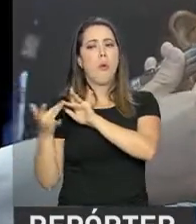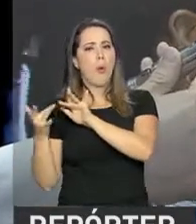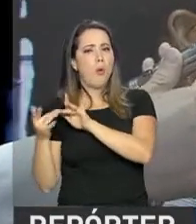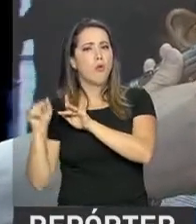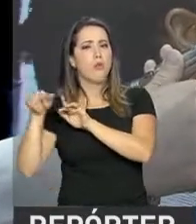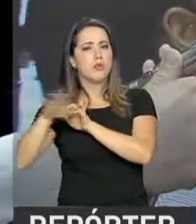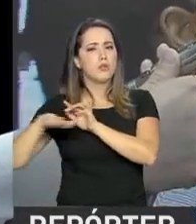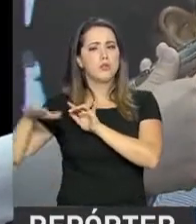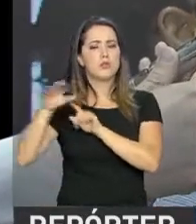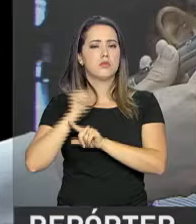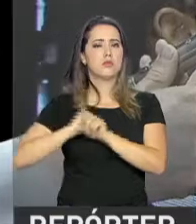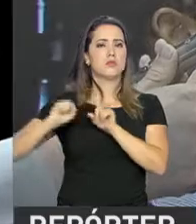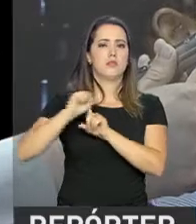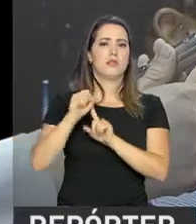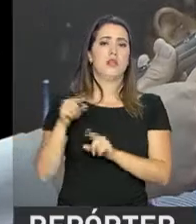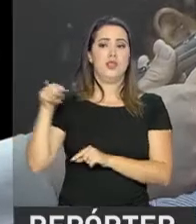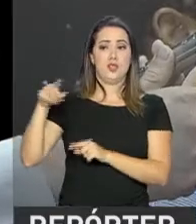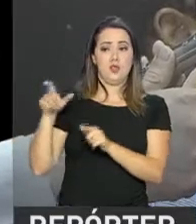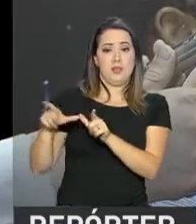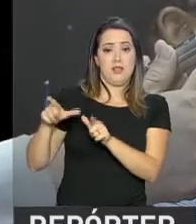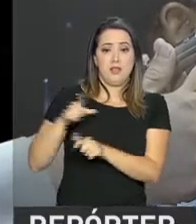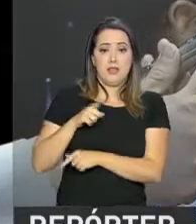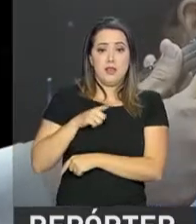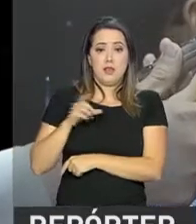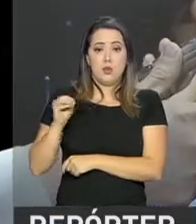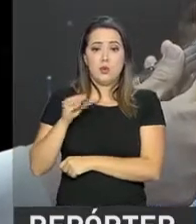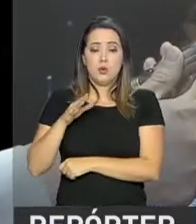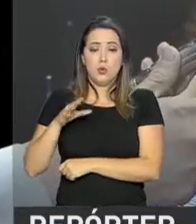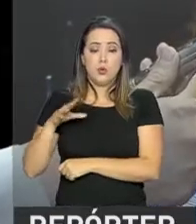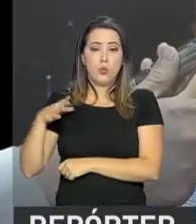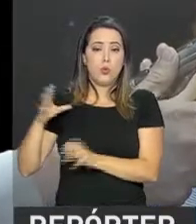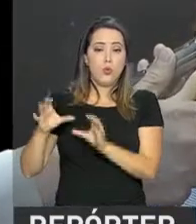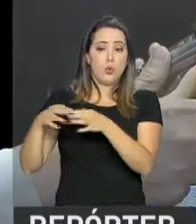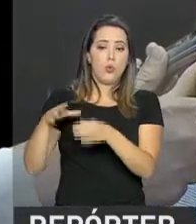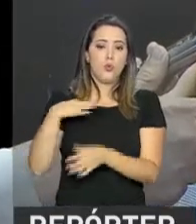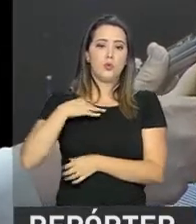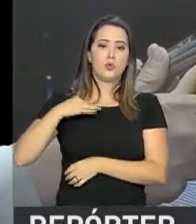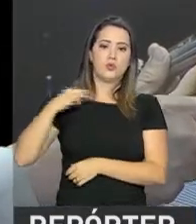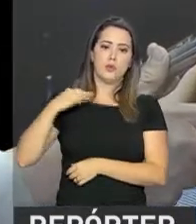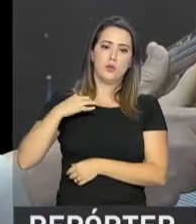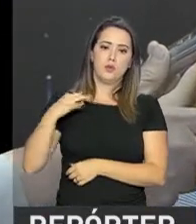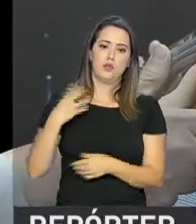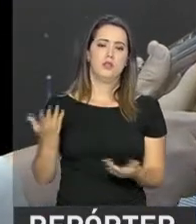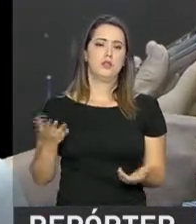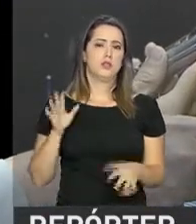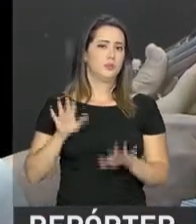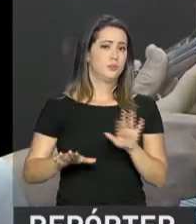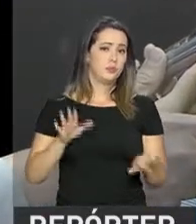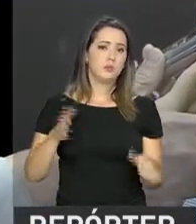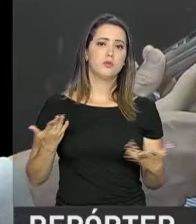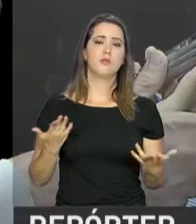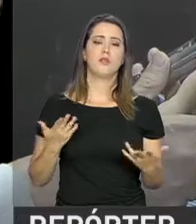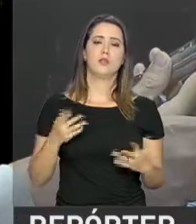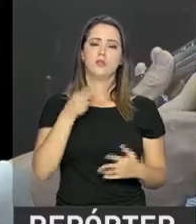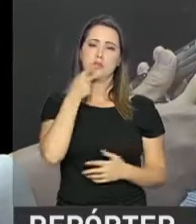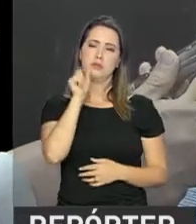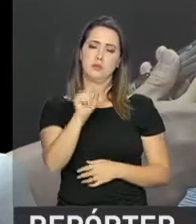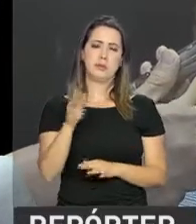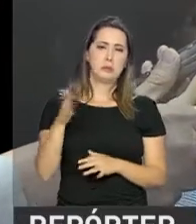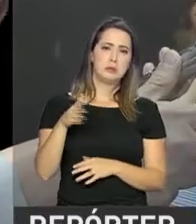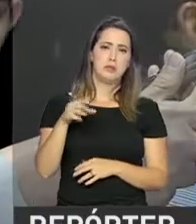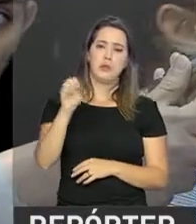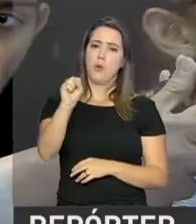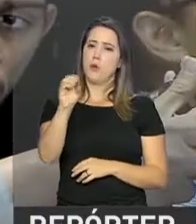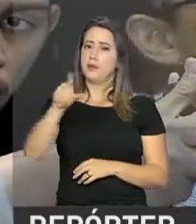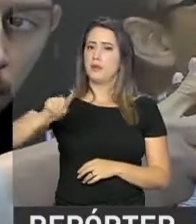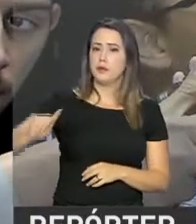porque envolve voluntariado. São, segundo alguns que estiveram comigo, as duas federações, são cerca de